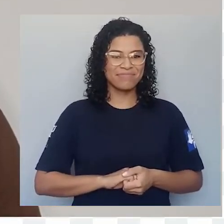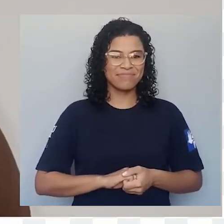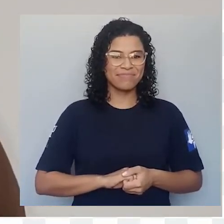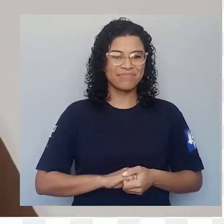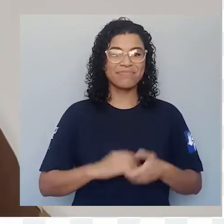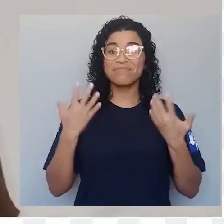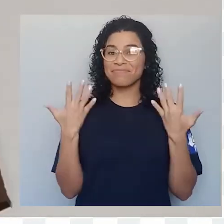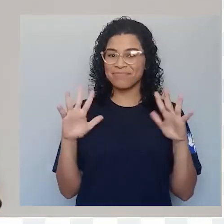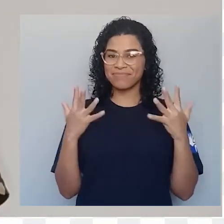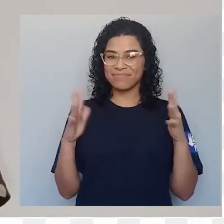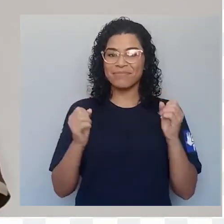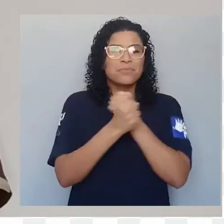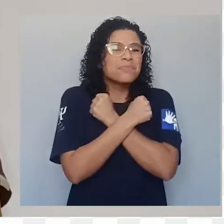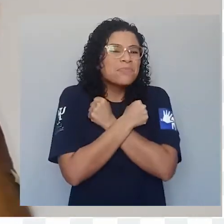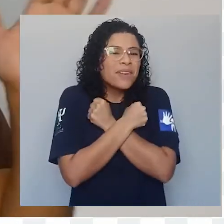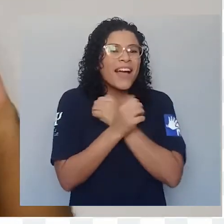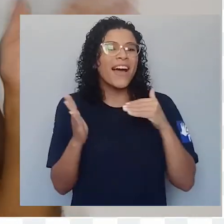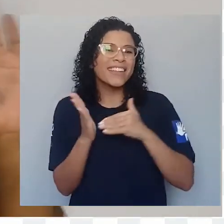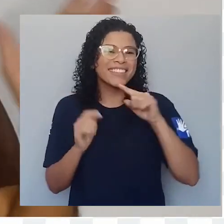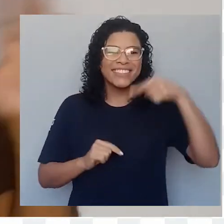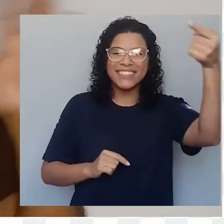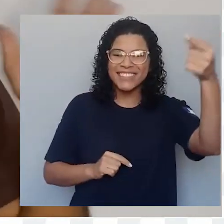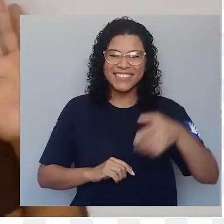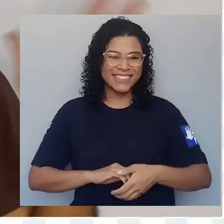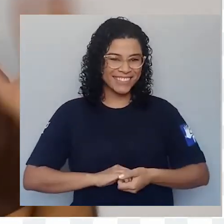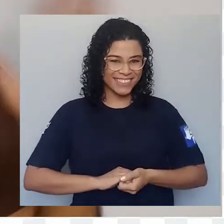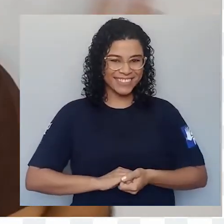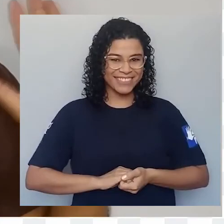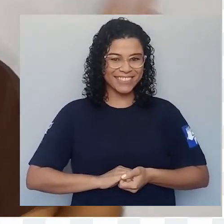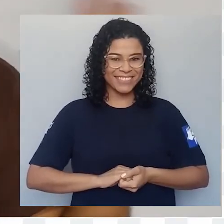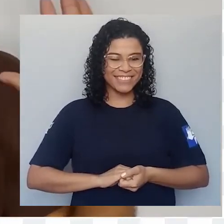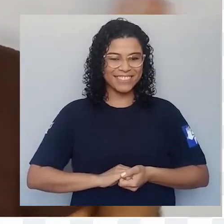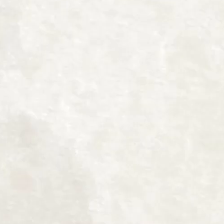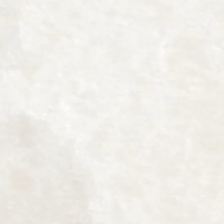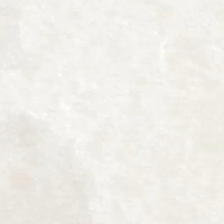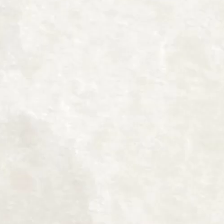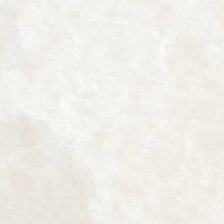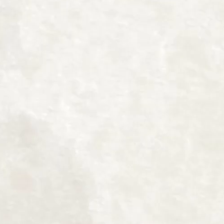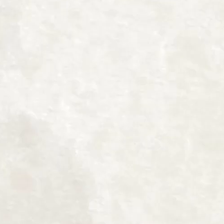dizer não. Um abraço e até a próxima.